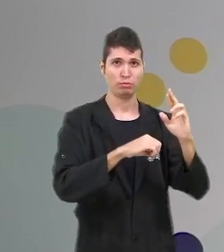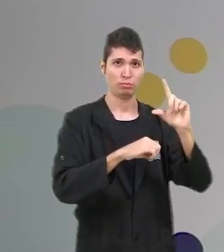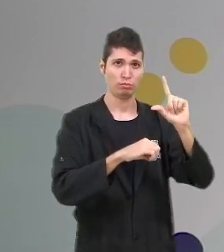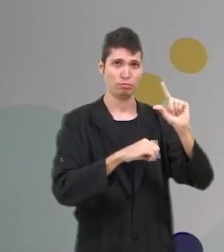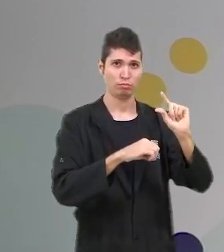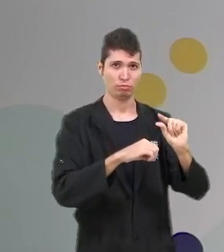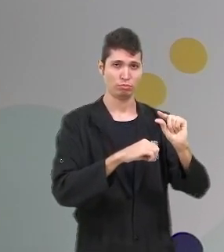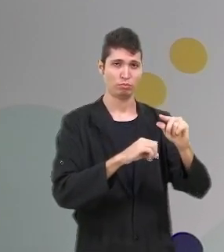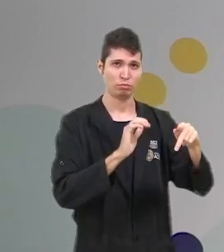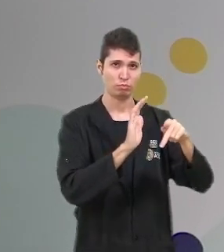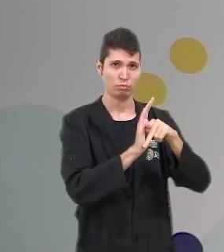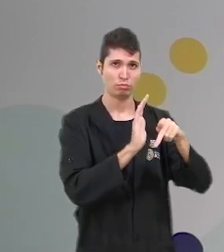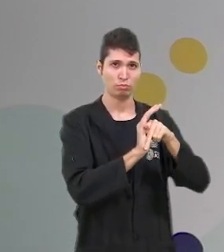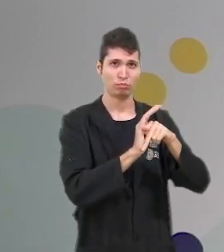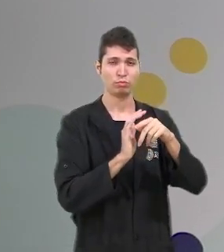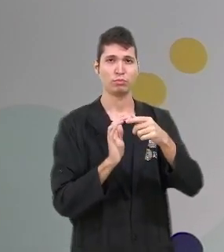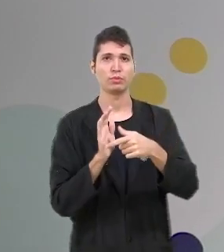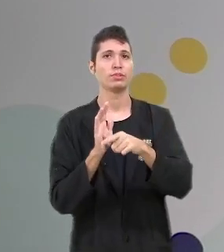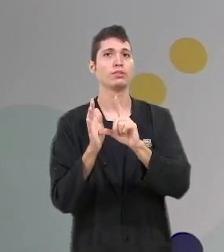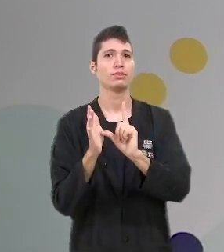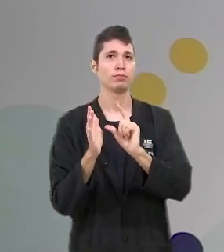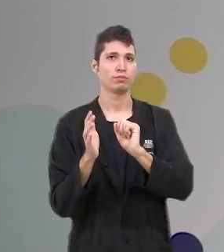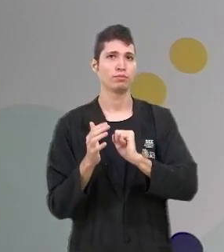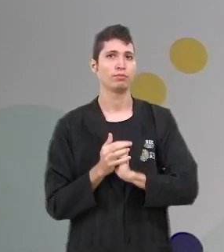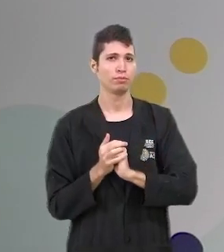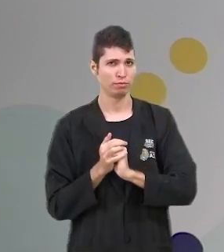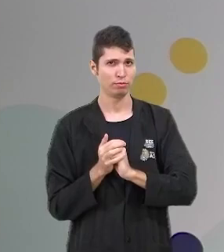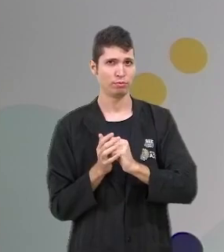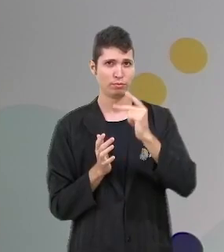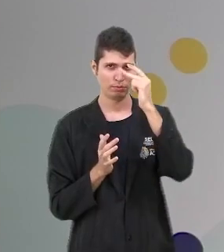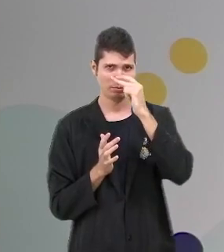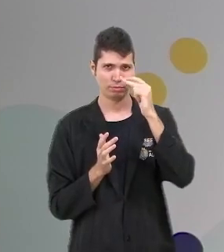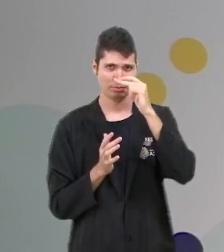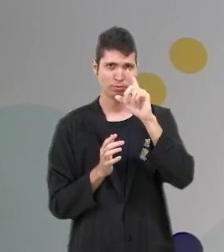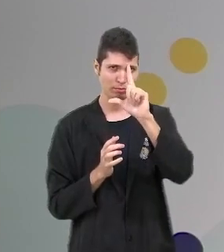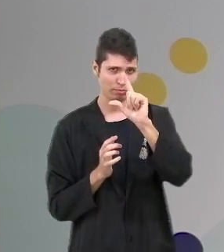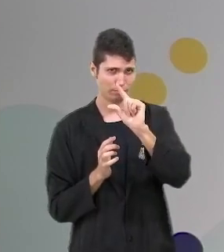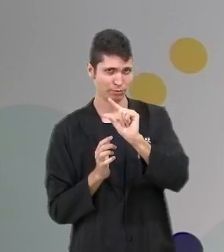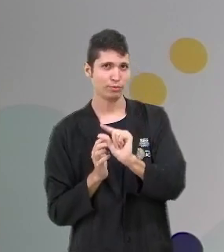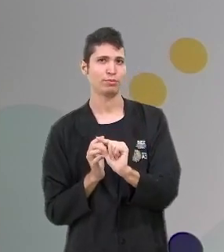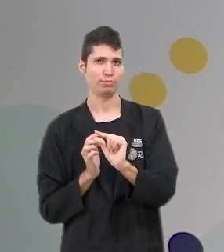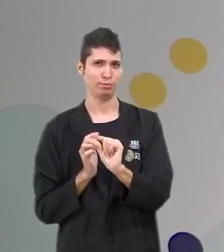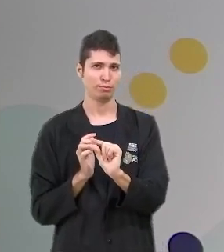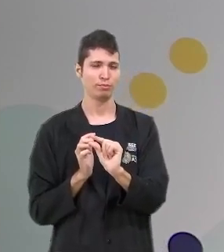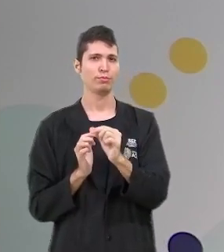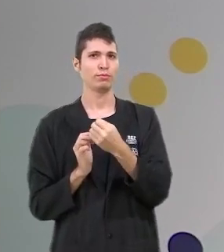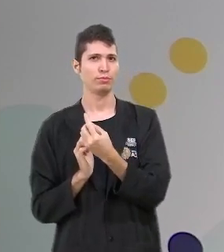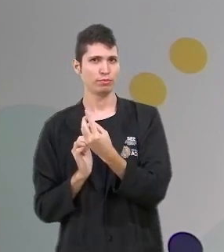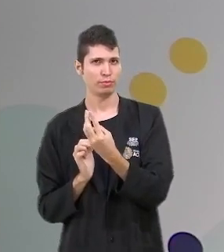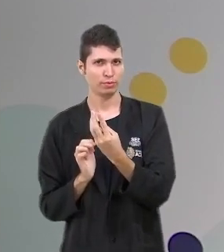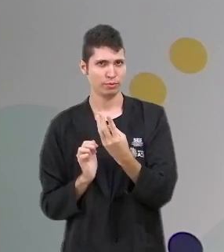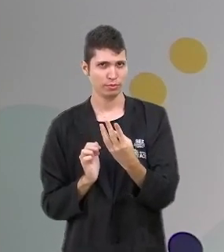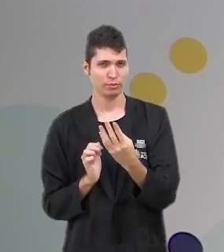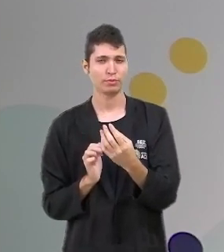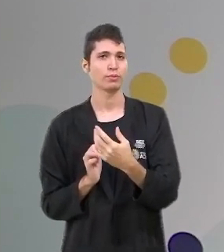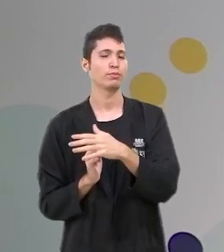com a propriedade anterior, vemos que quanto menor aí for a quantidade, quanto maior, na verdade, for